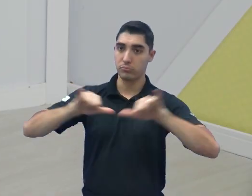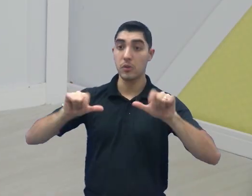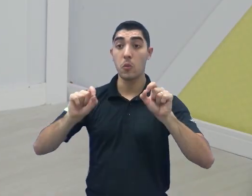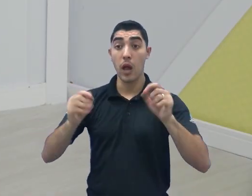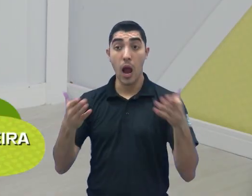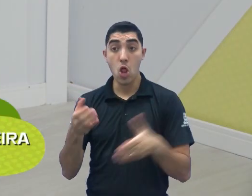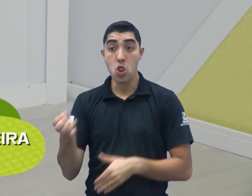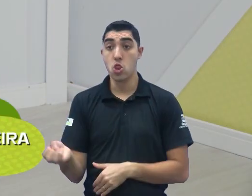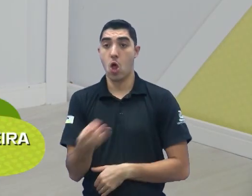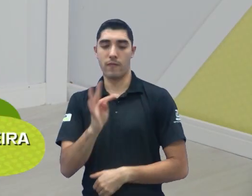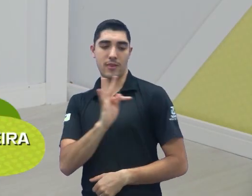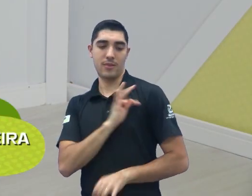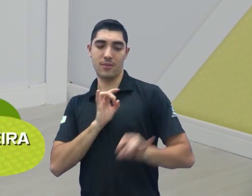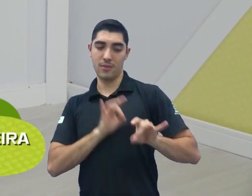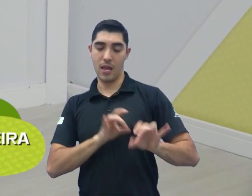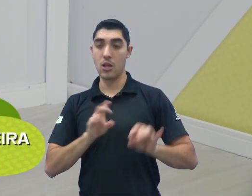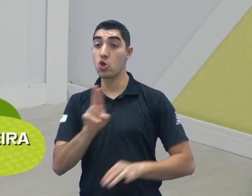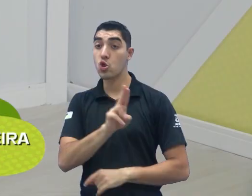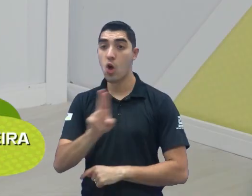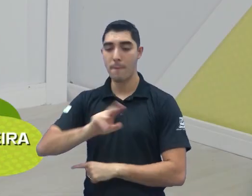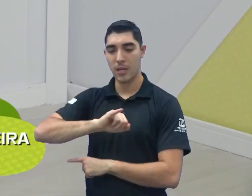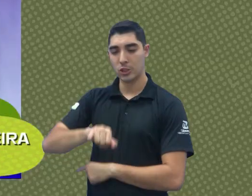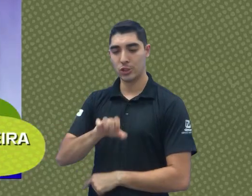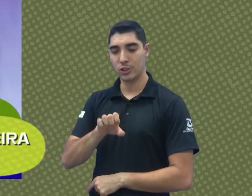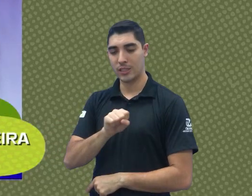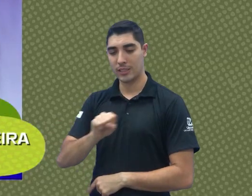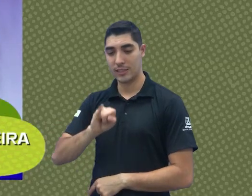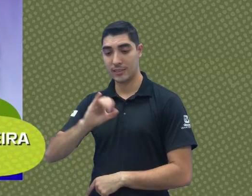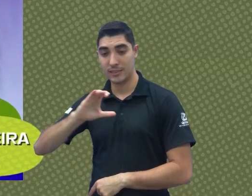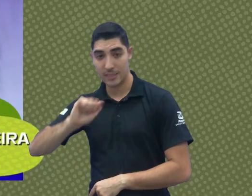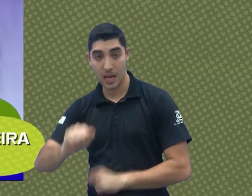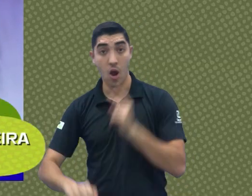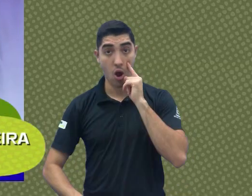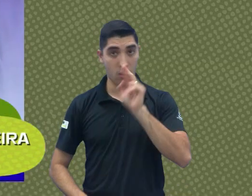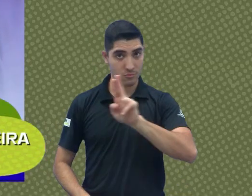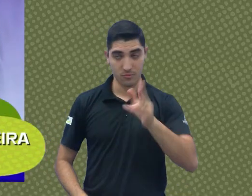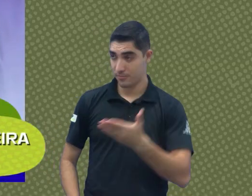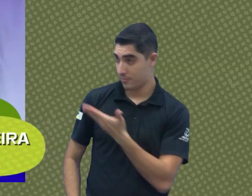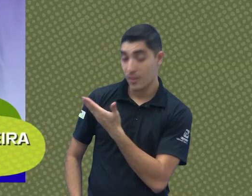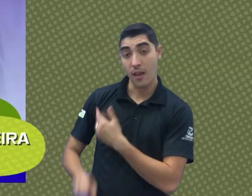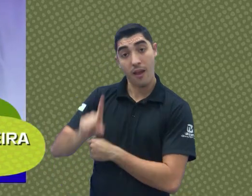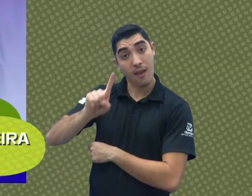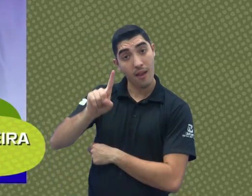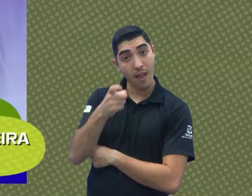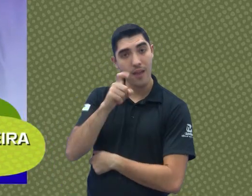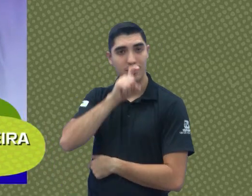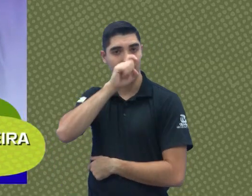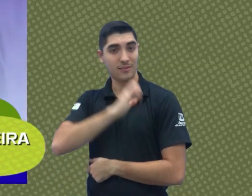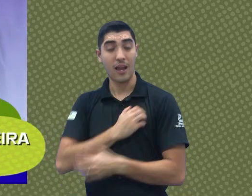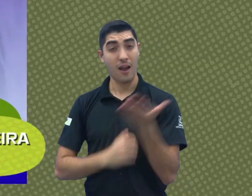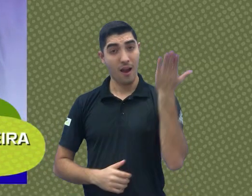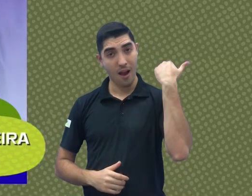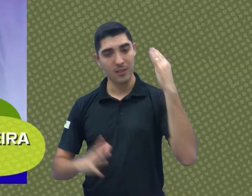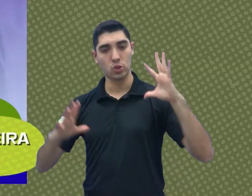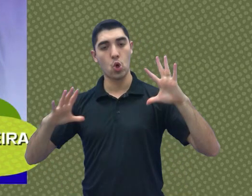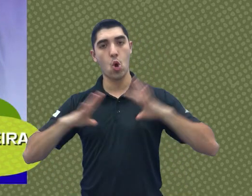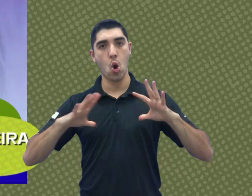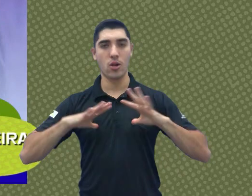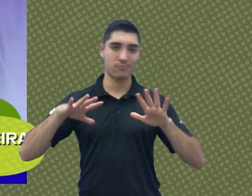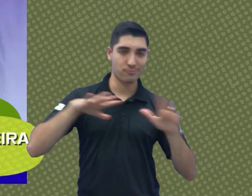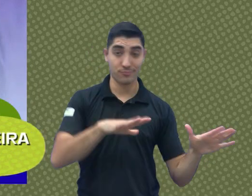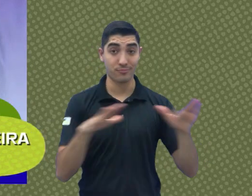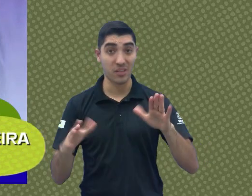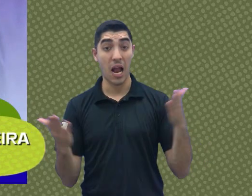nova comandante. Trata-se da Jéssica Ferreira, essa que você está vendo aí, ó, que é ex-atleta do clube, ela foi goleira, né? Até assumir o cargo